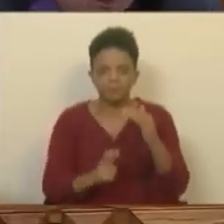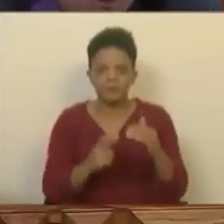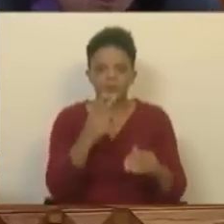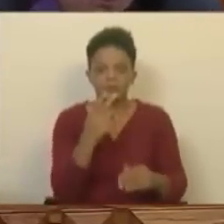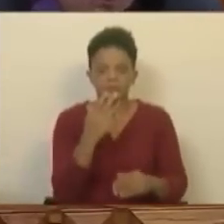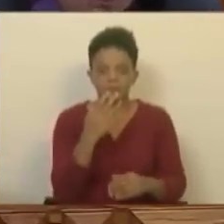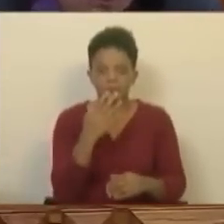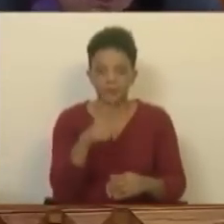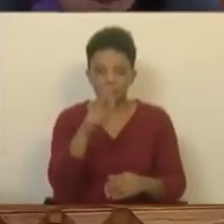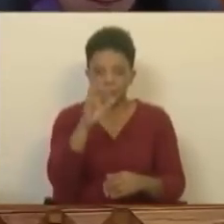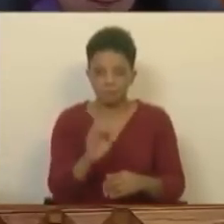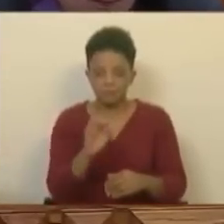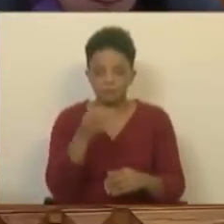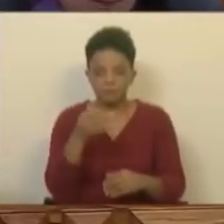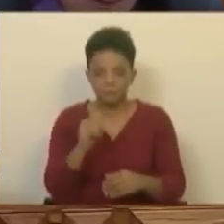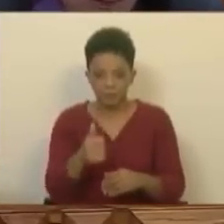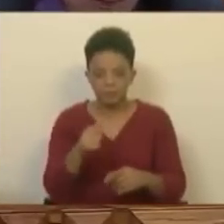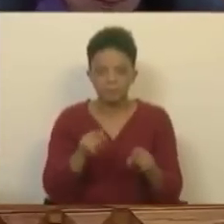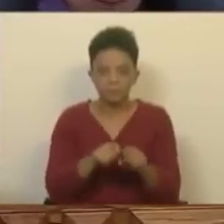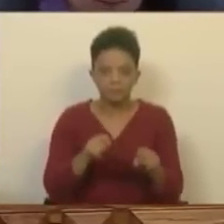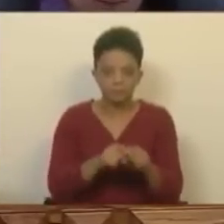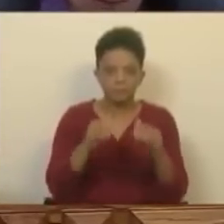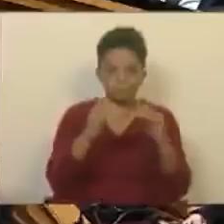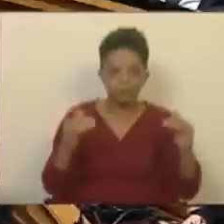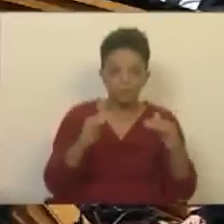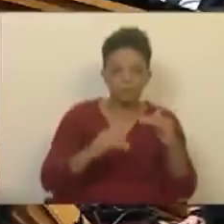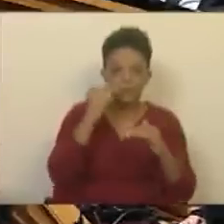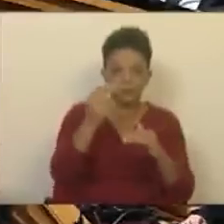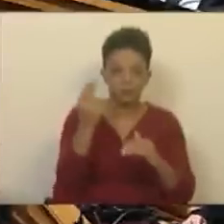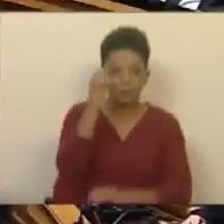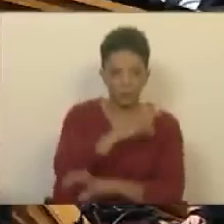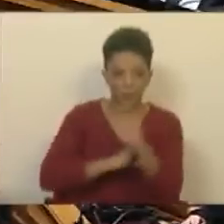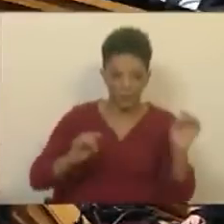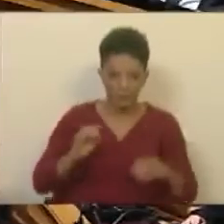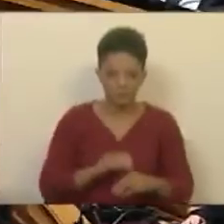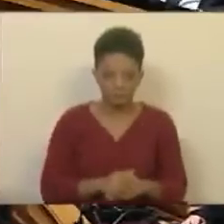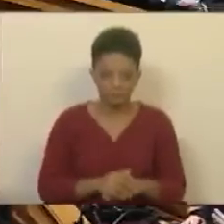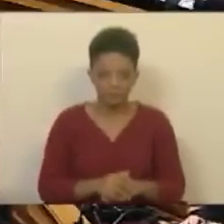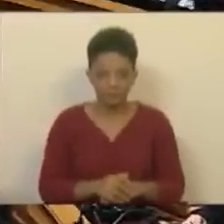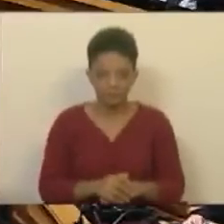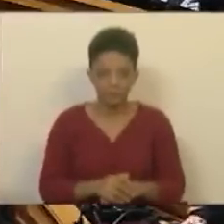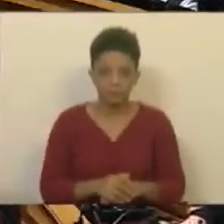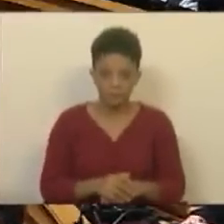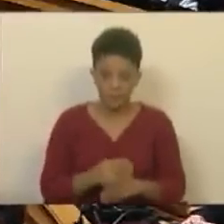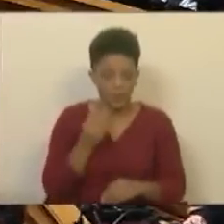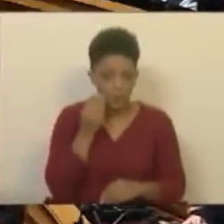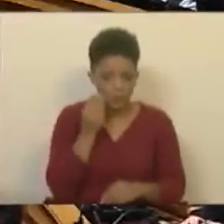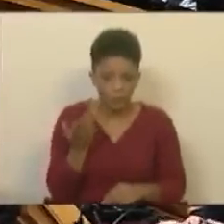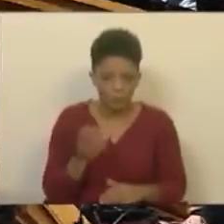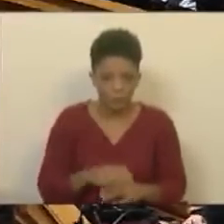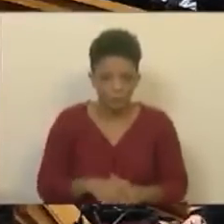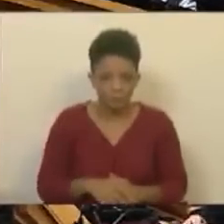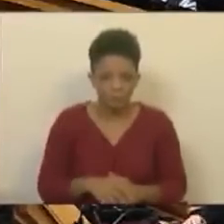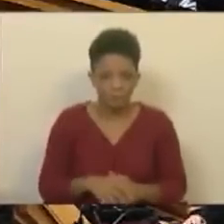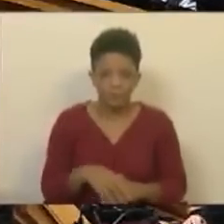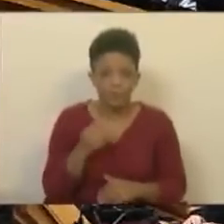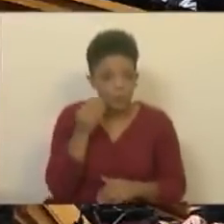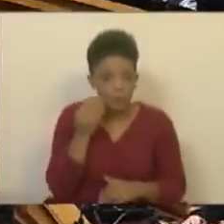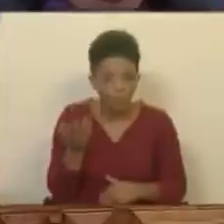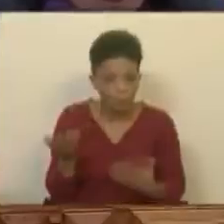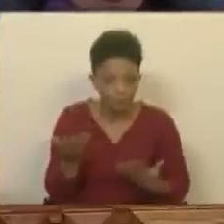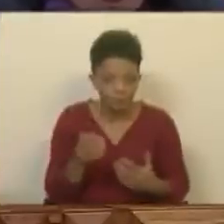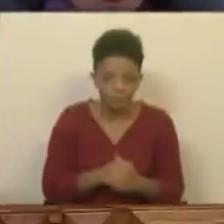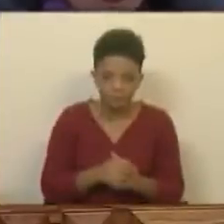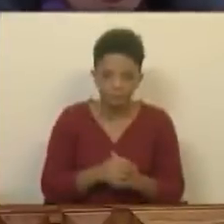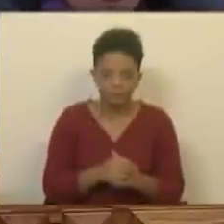sabemos do ano passado do Poder das dívidas mais altas do União Europeia E para isso E para isso